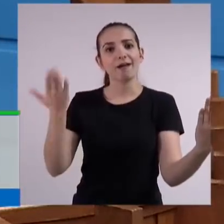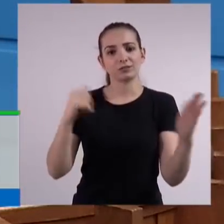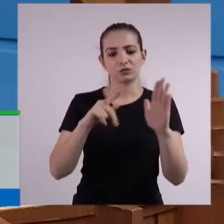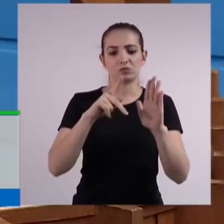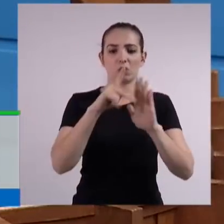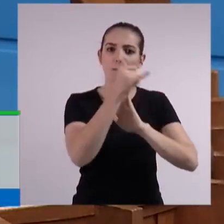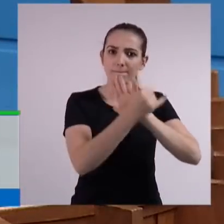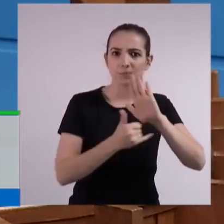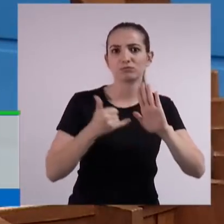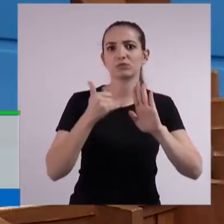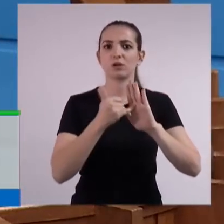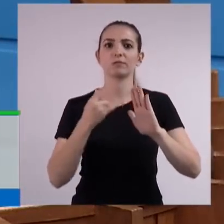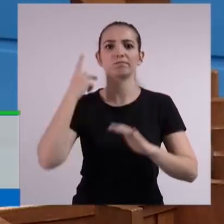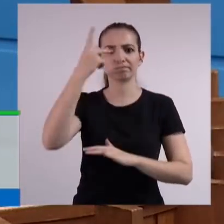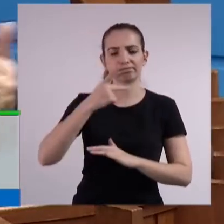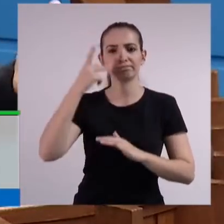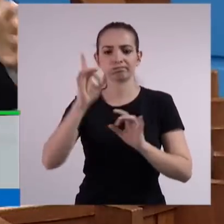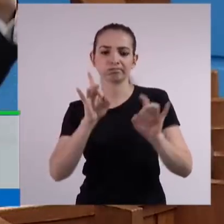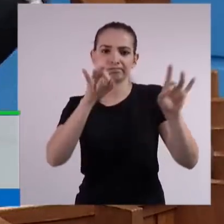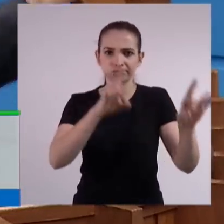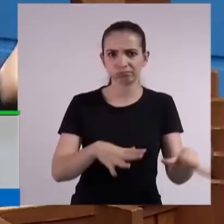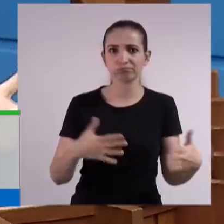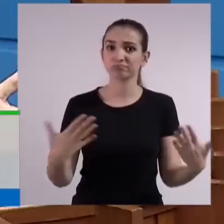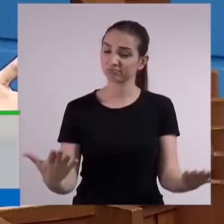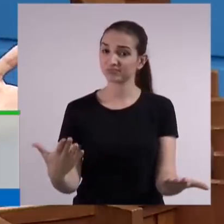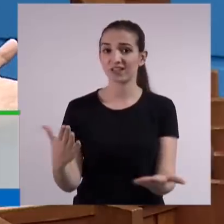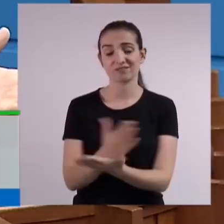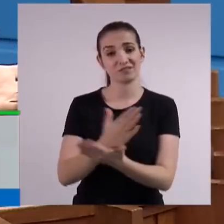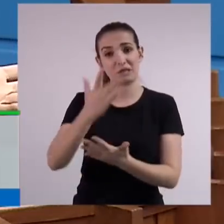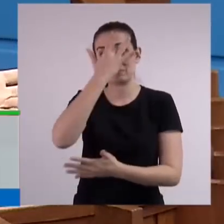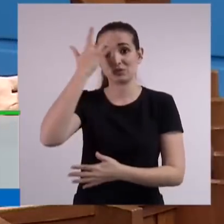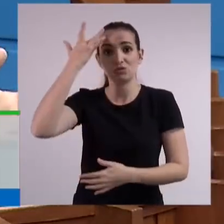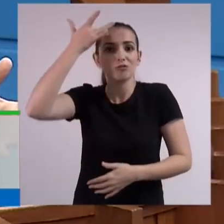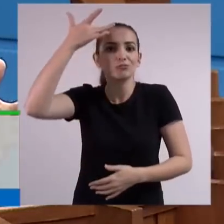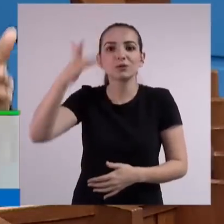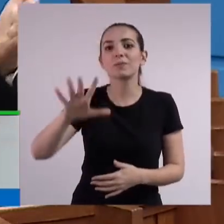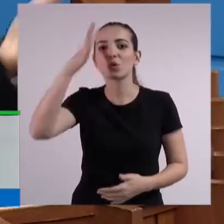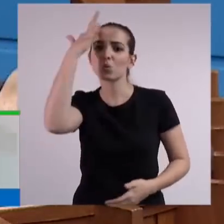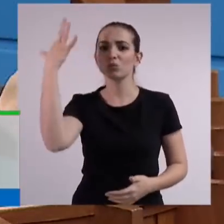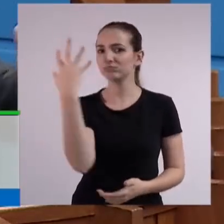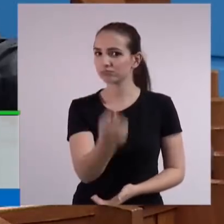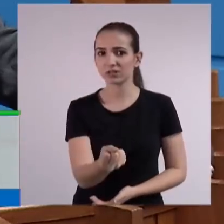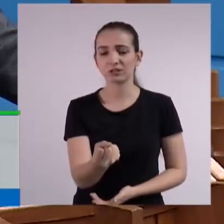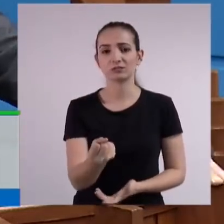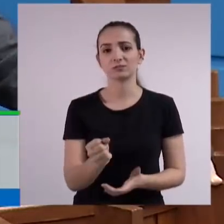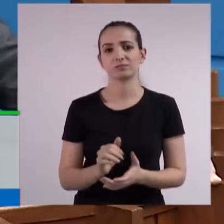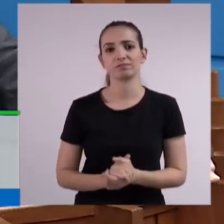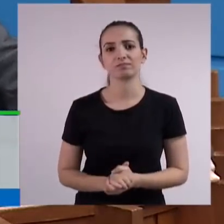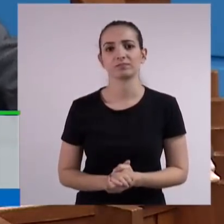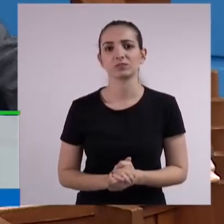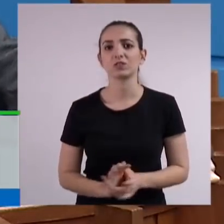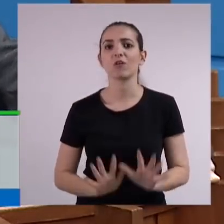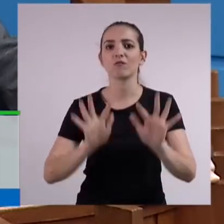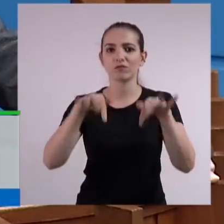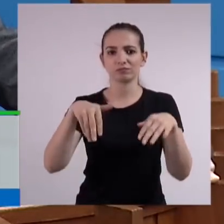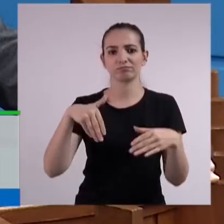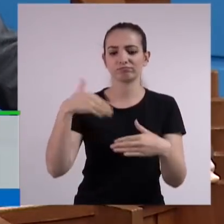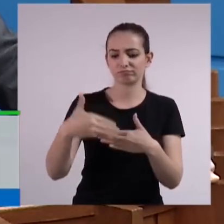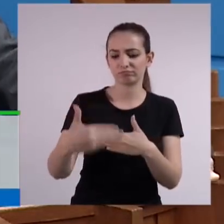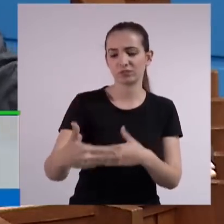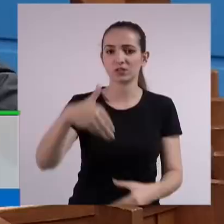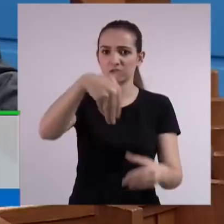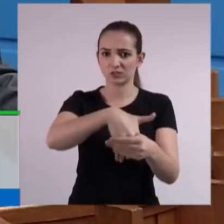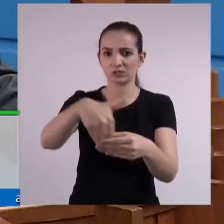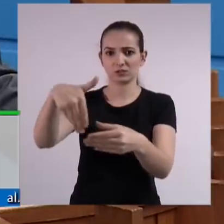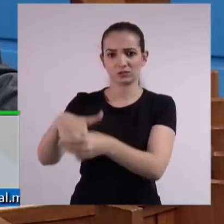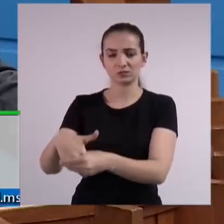político. Obviamente, ninguém saberia também o resultado dele, só ao final das eleições.